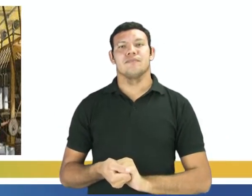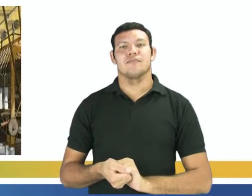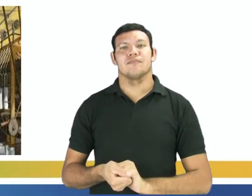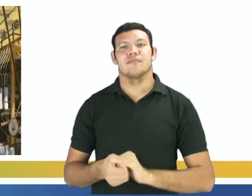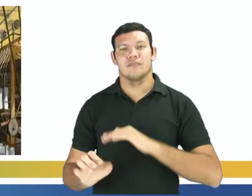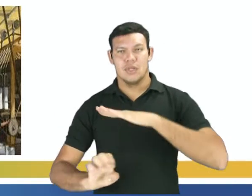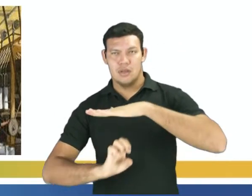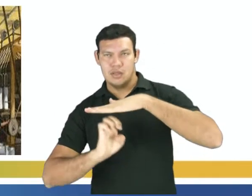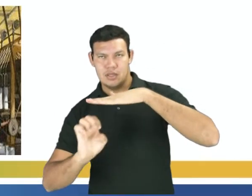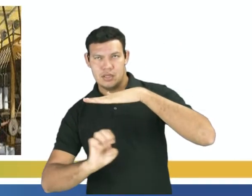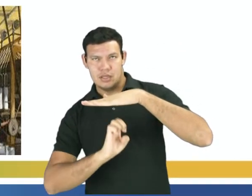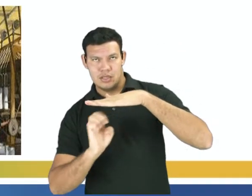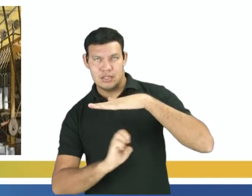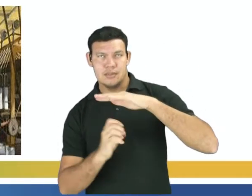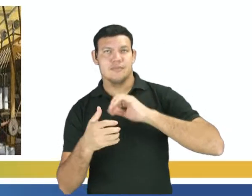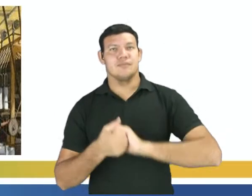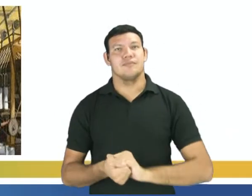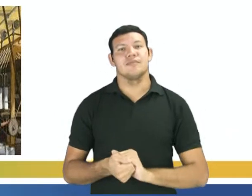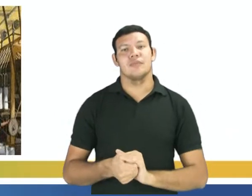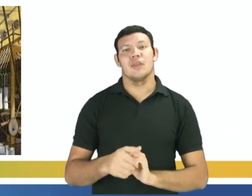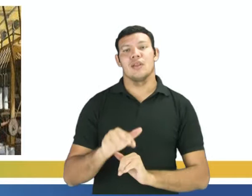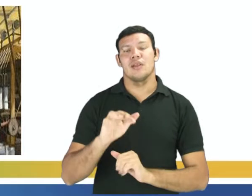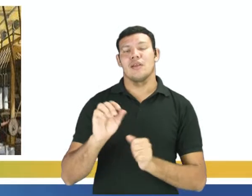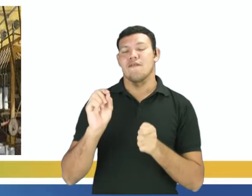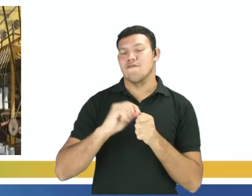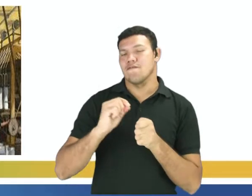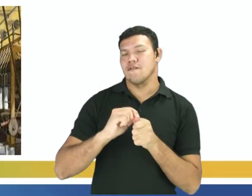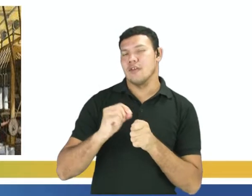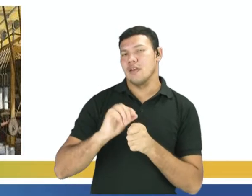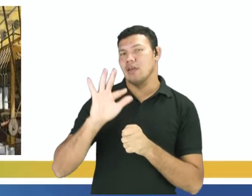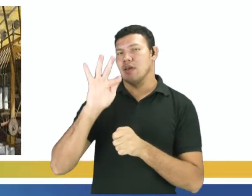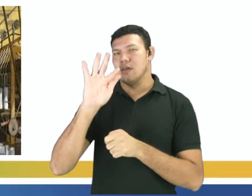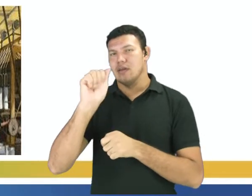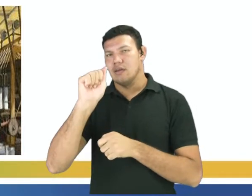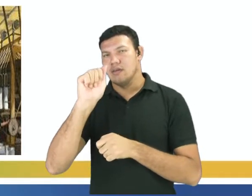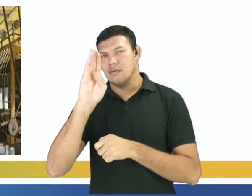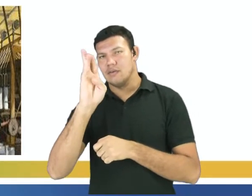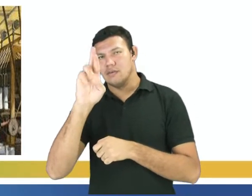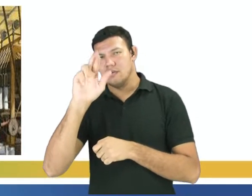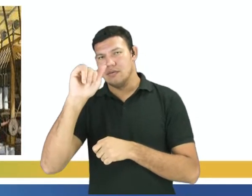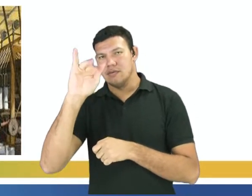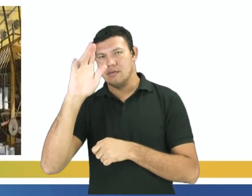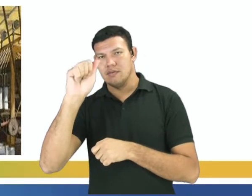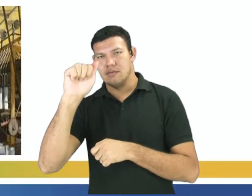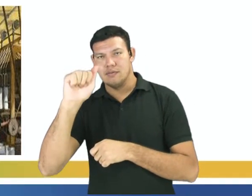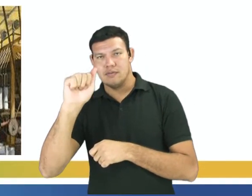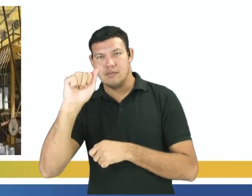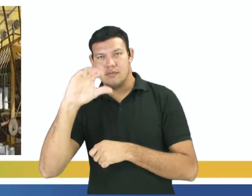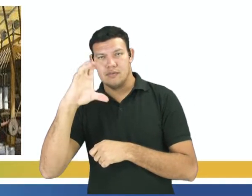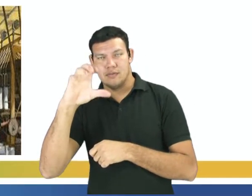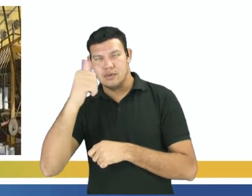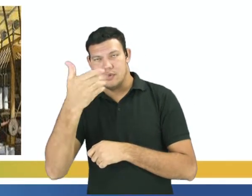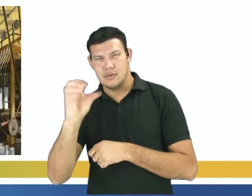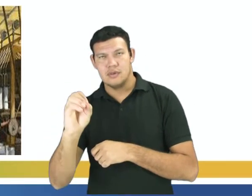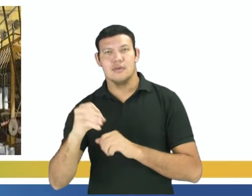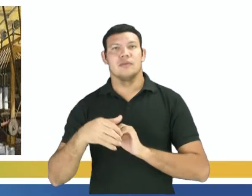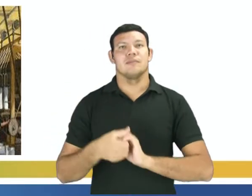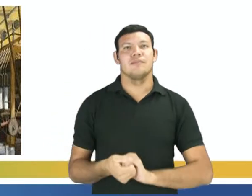de factoring, de fabricação, mais a parte manual do trabalhador, por